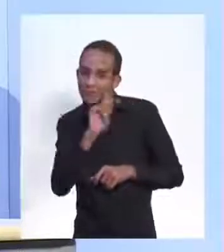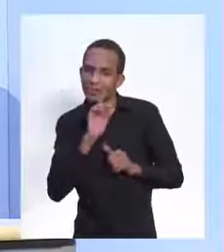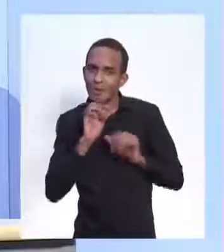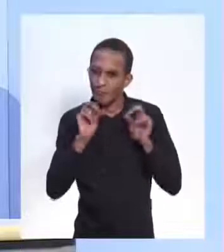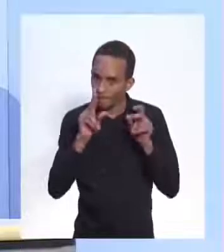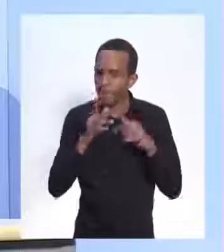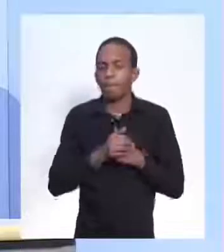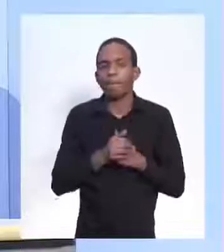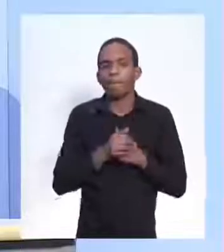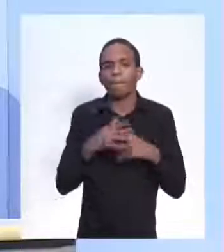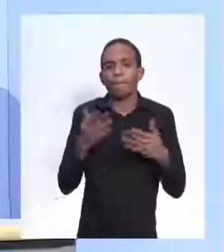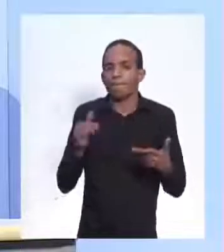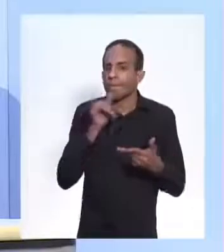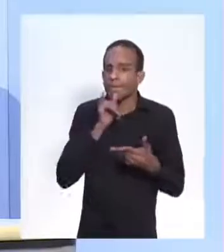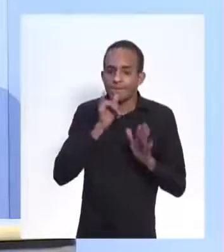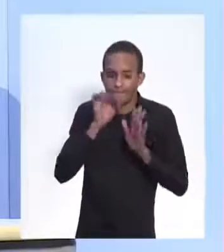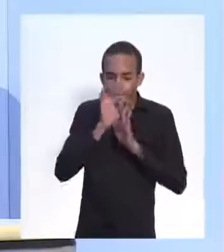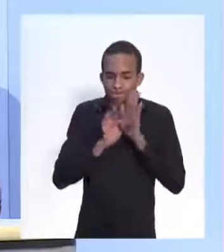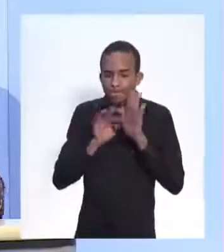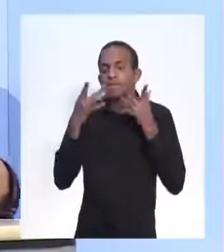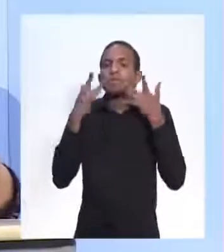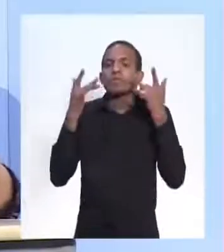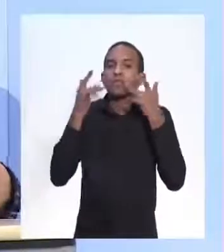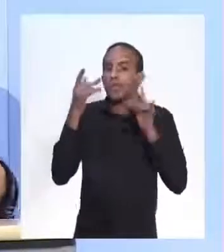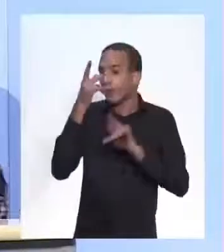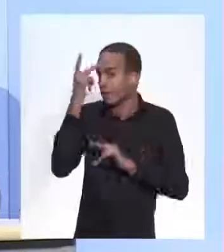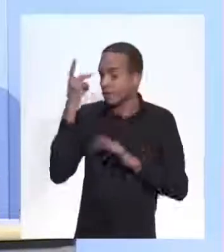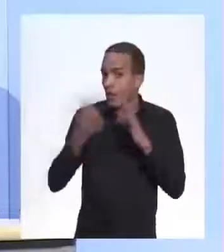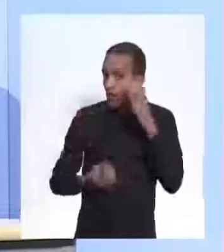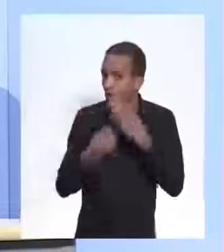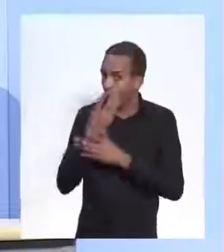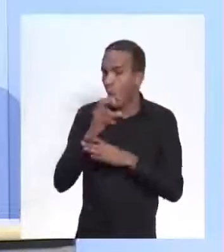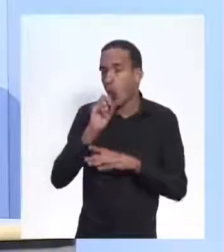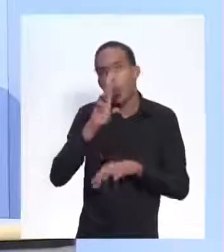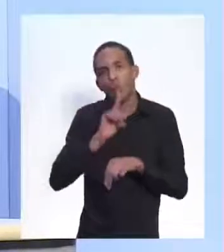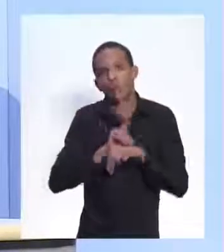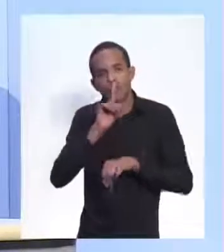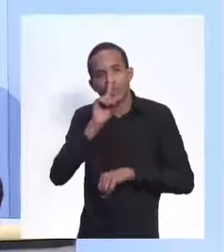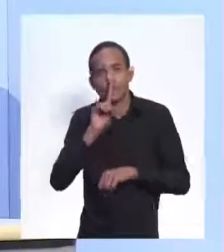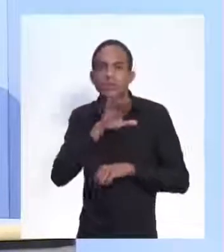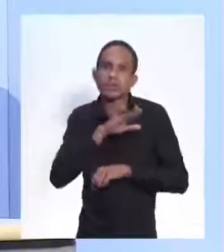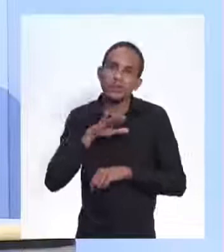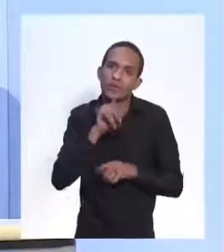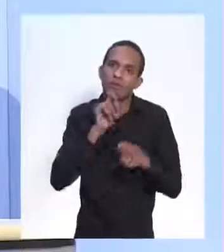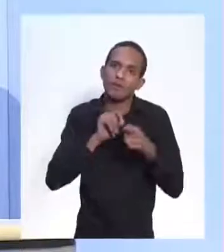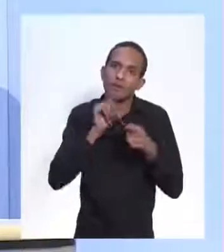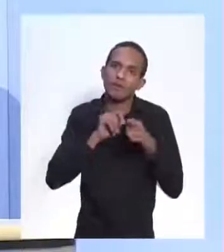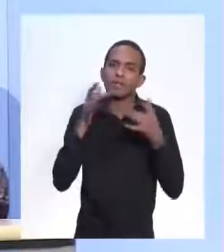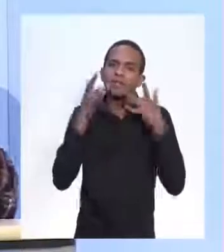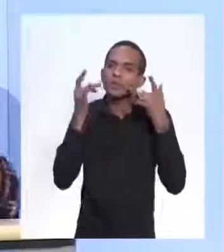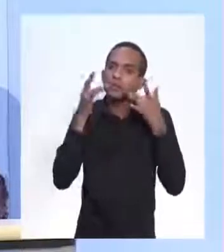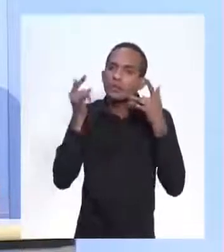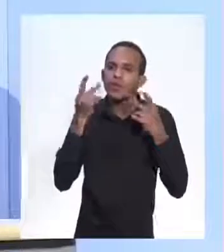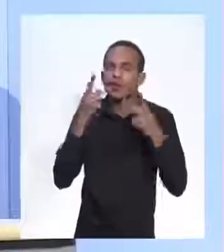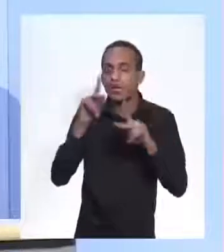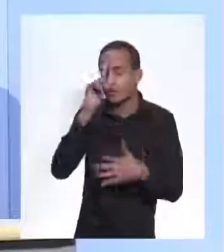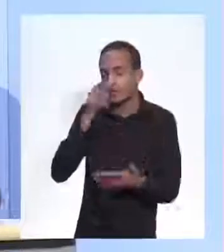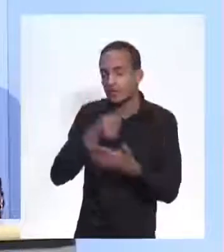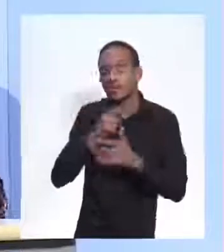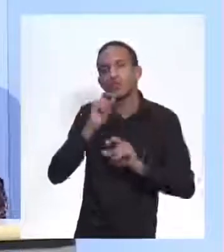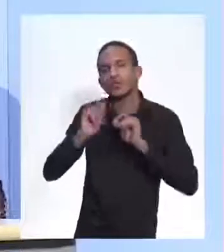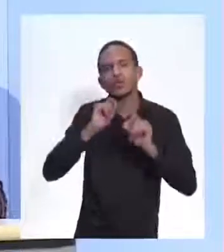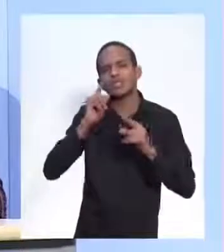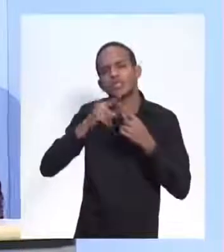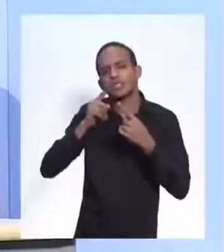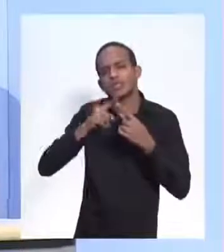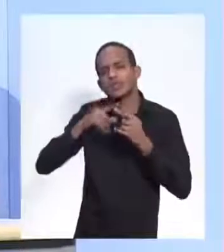pedir. Então, no caso, no próprio texto teatral, o autor do texto ou o diretor que vai estar fazendo aquela encenação, ele vai determinar que